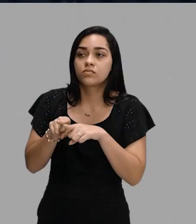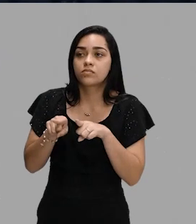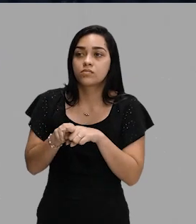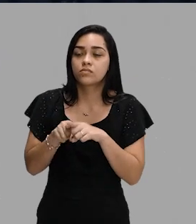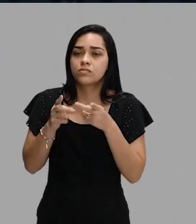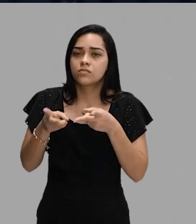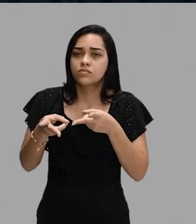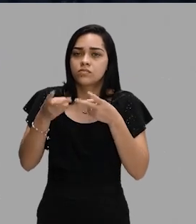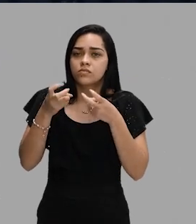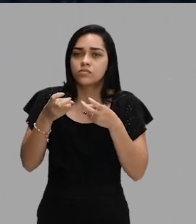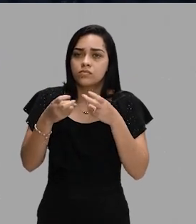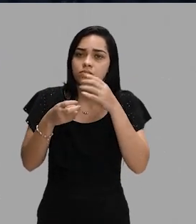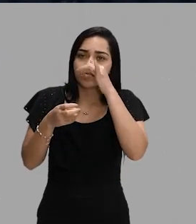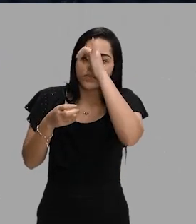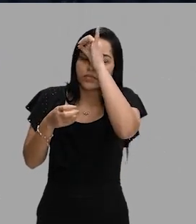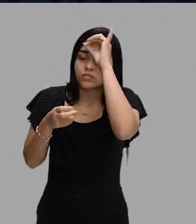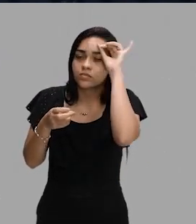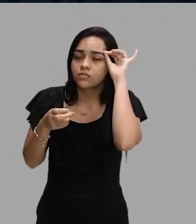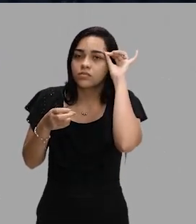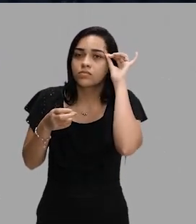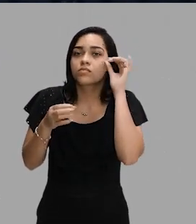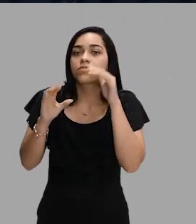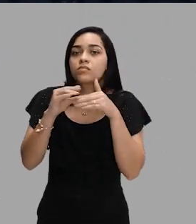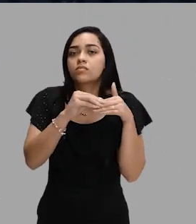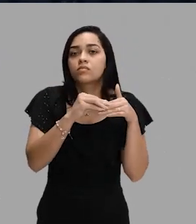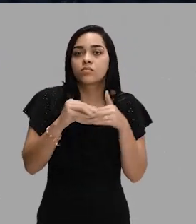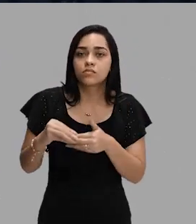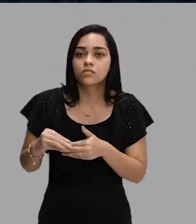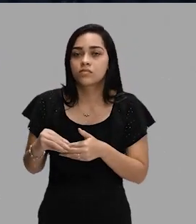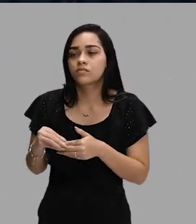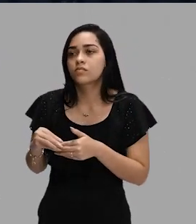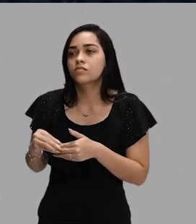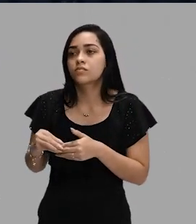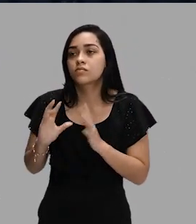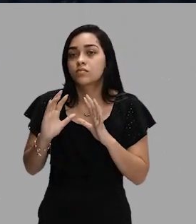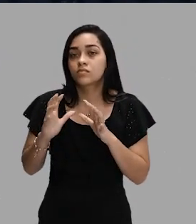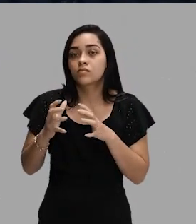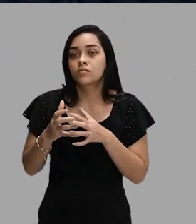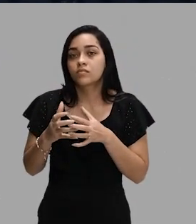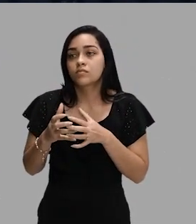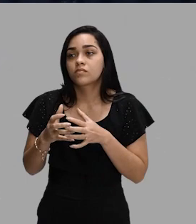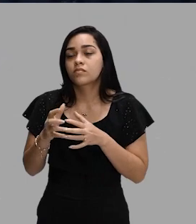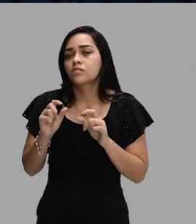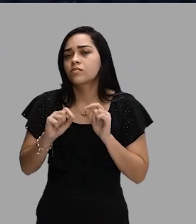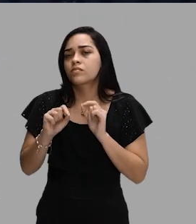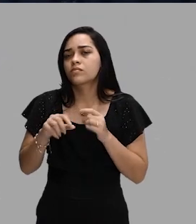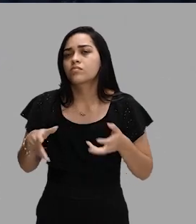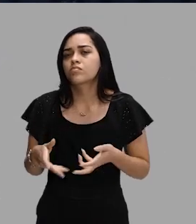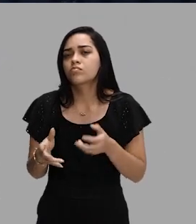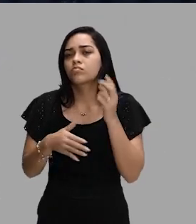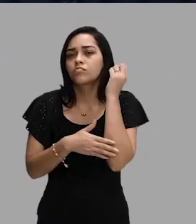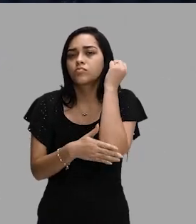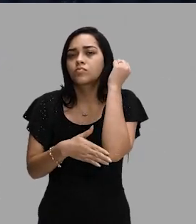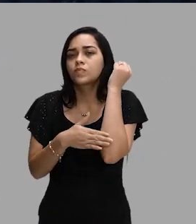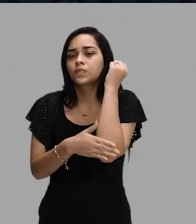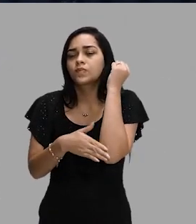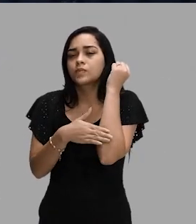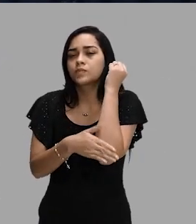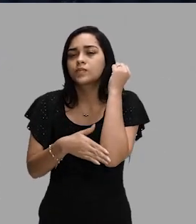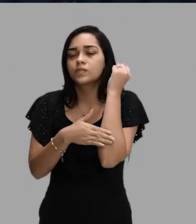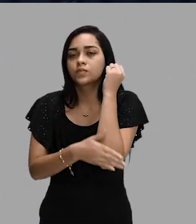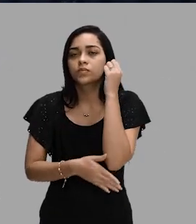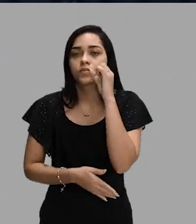quando percebe que o machuca, ela o traz para a sua tribo. E isso provoca o ciúme